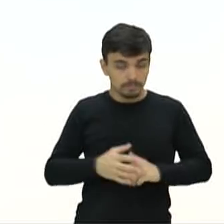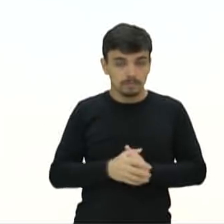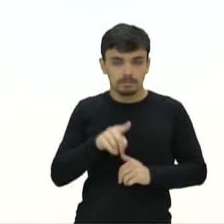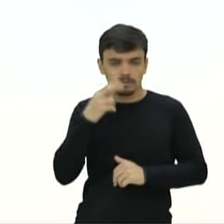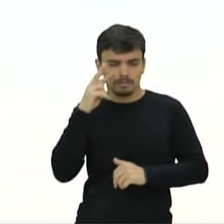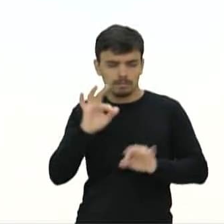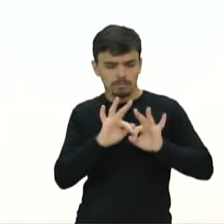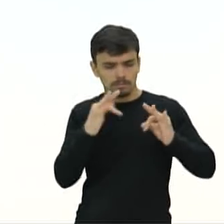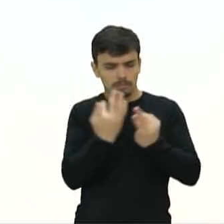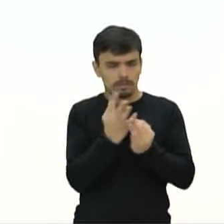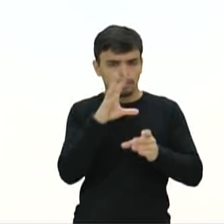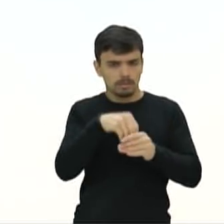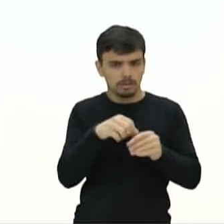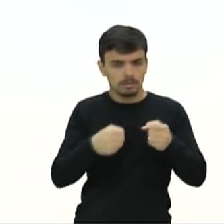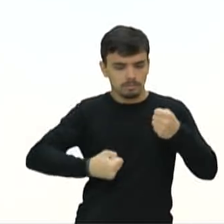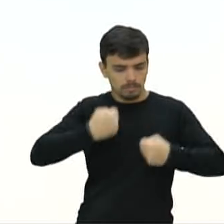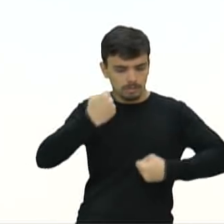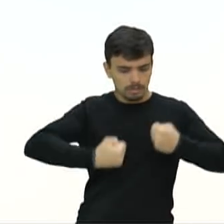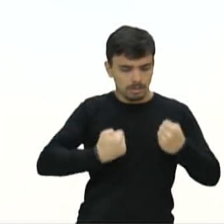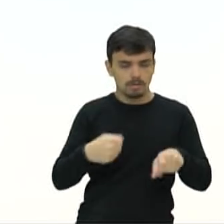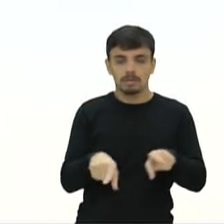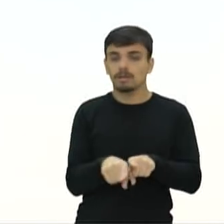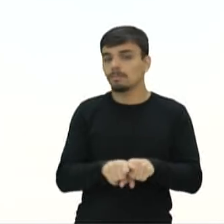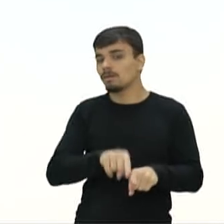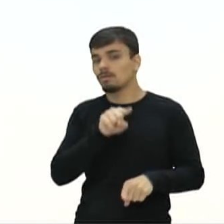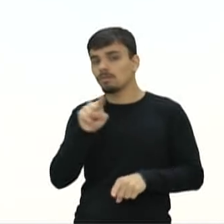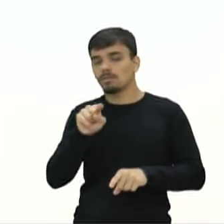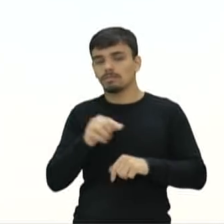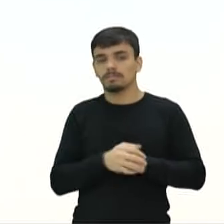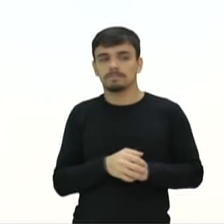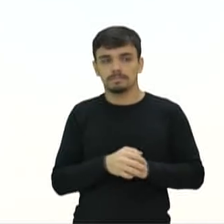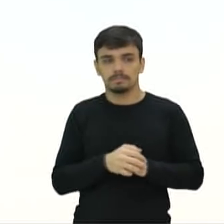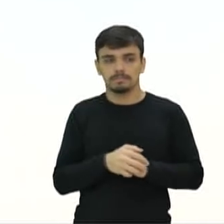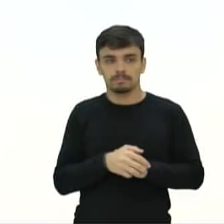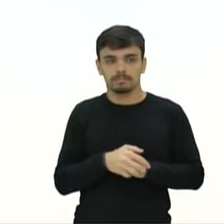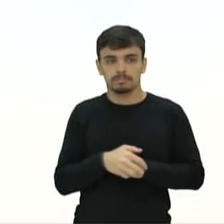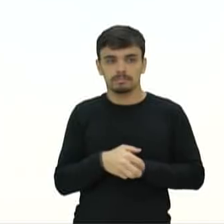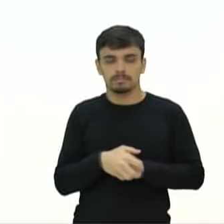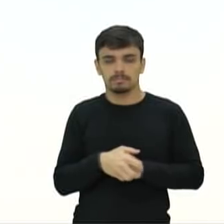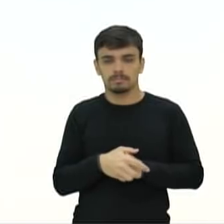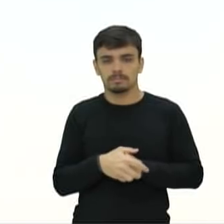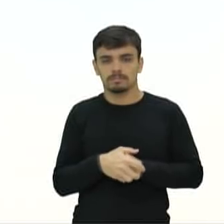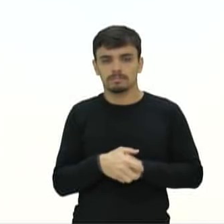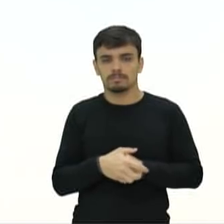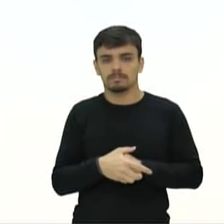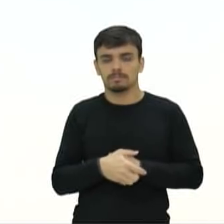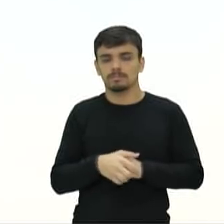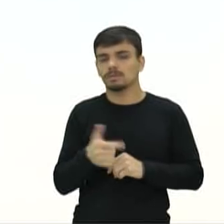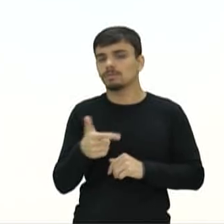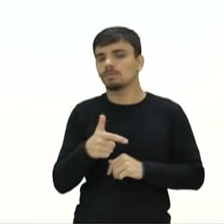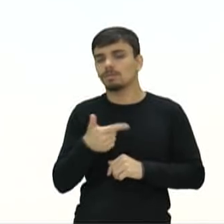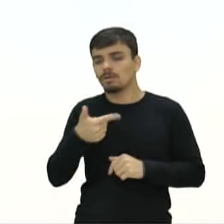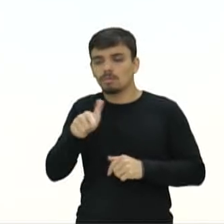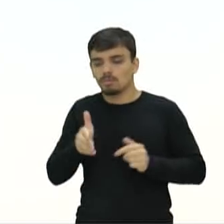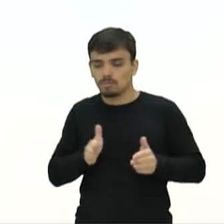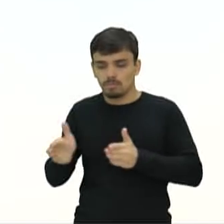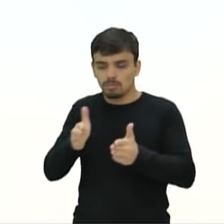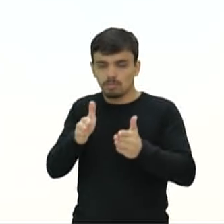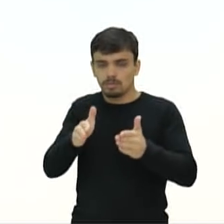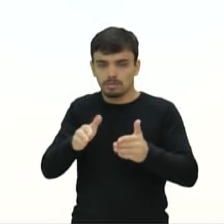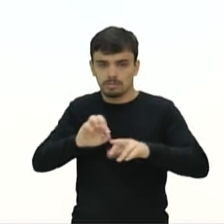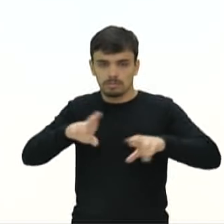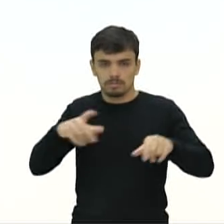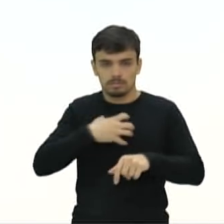uma família dentro de um veículo, e aí, there's no way like the American way. Não existe nenhum caminho como